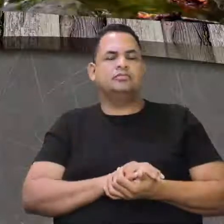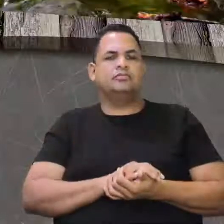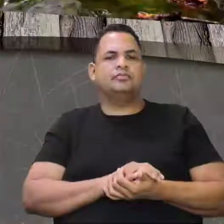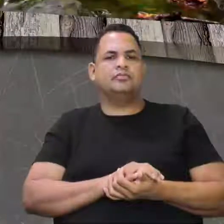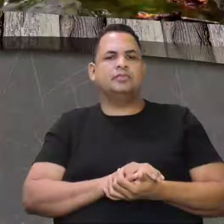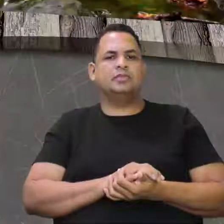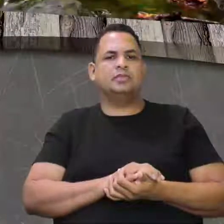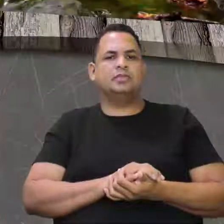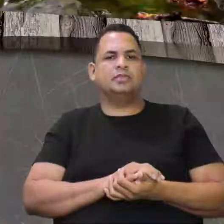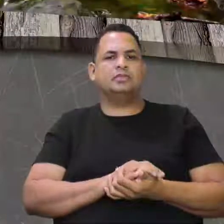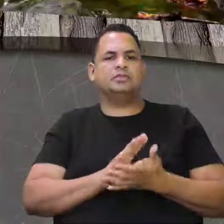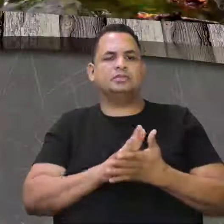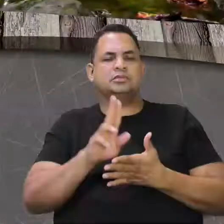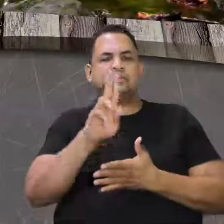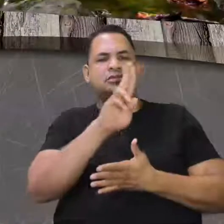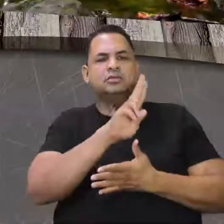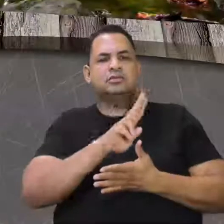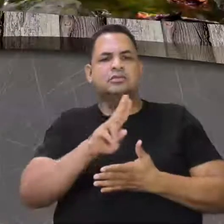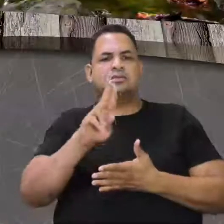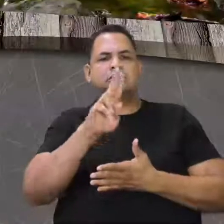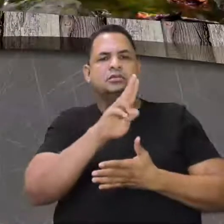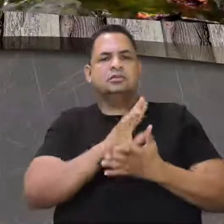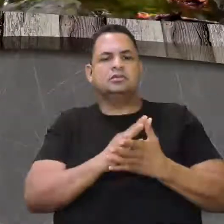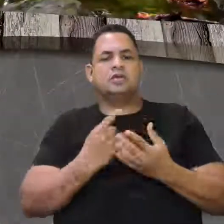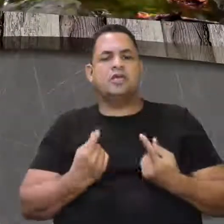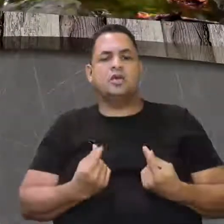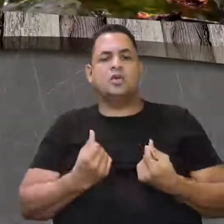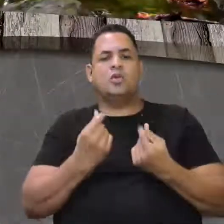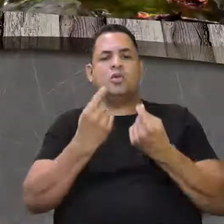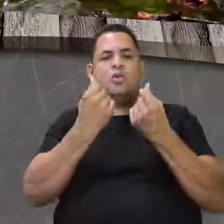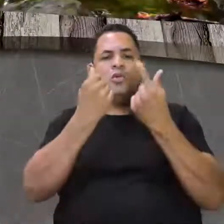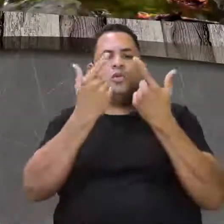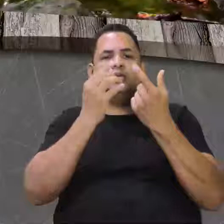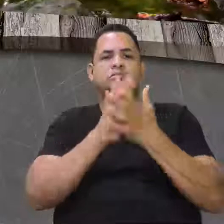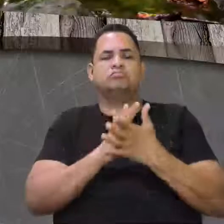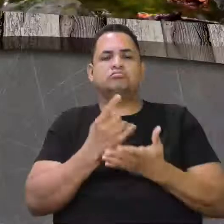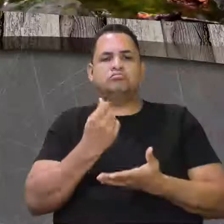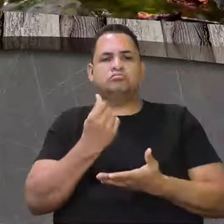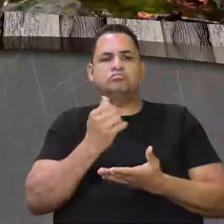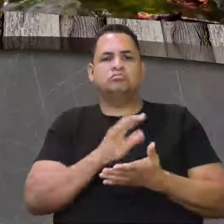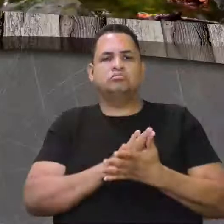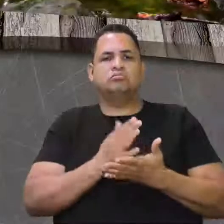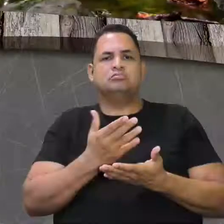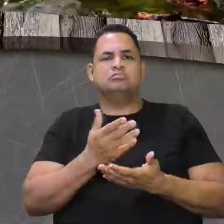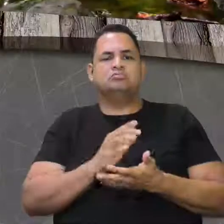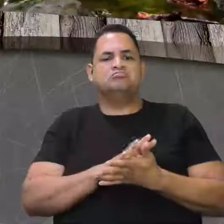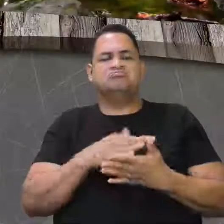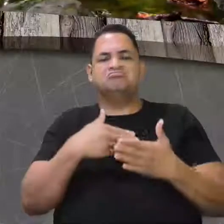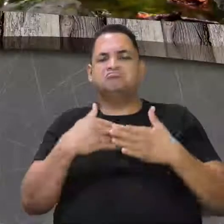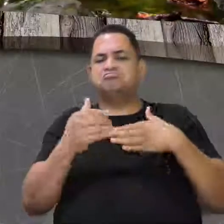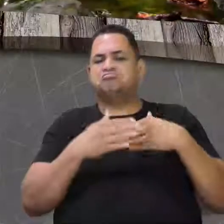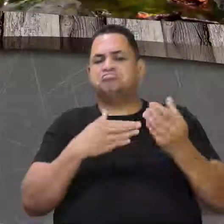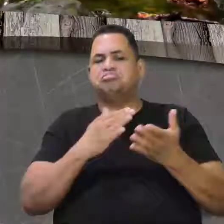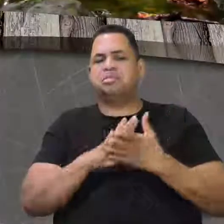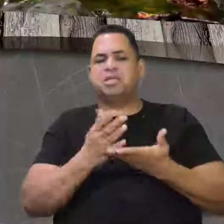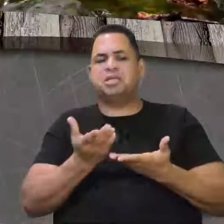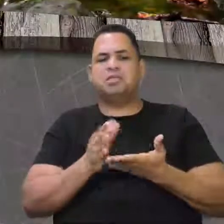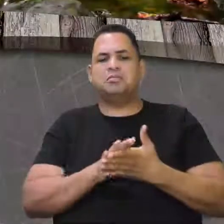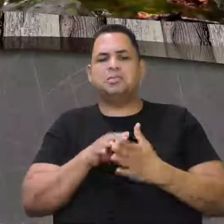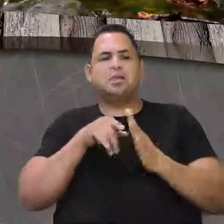E está fazendo uso e lucrando financeiramente com aquela informação, sem dar as mínimas para quem